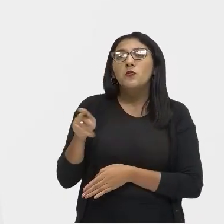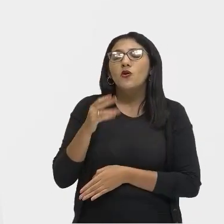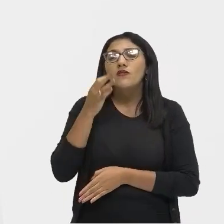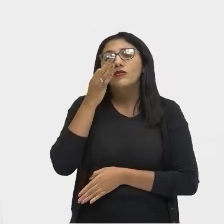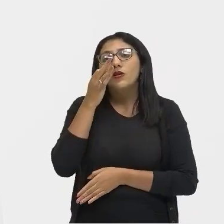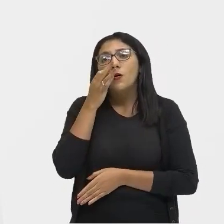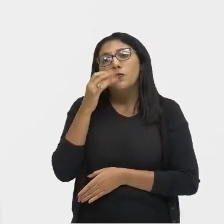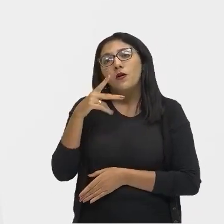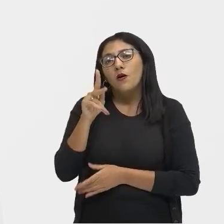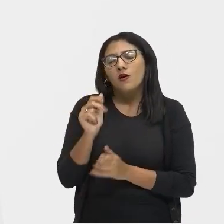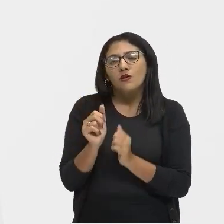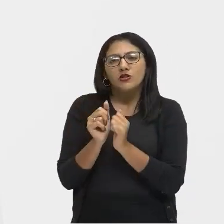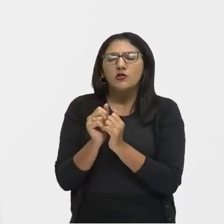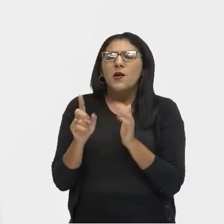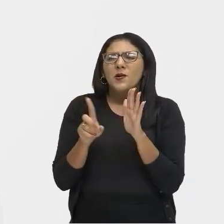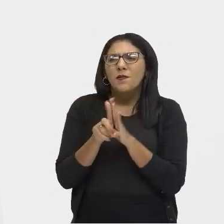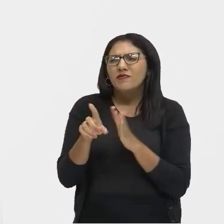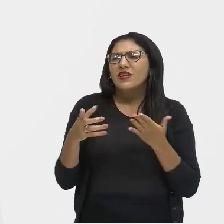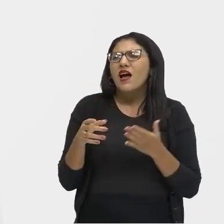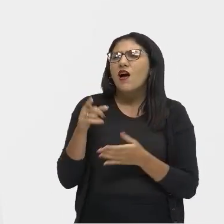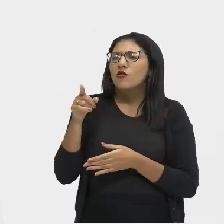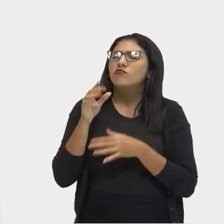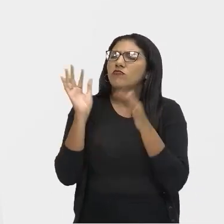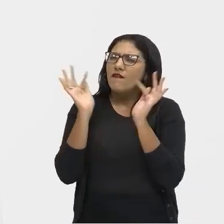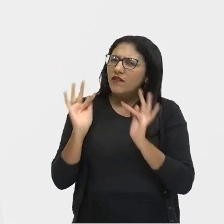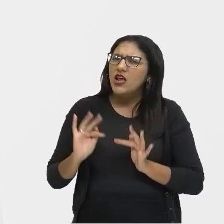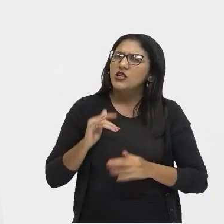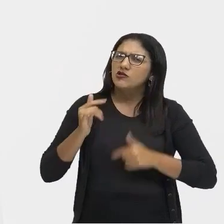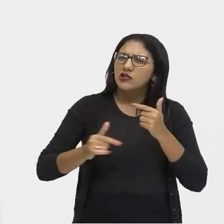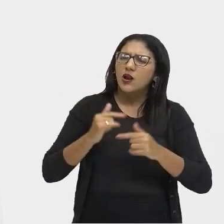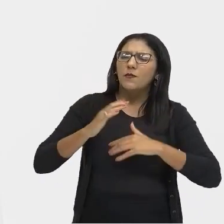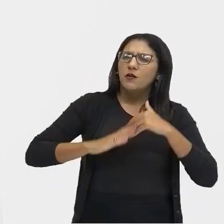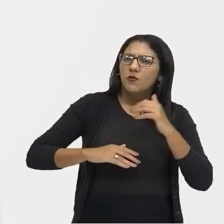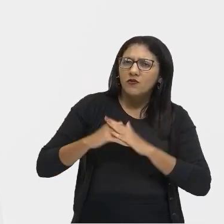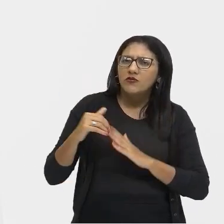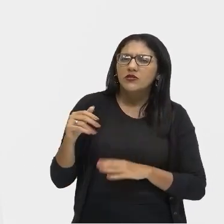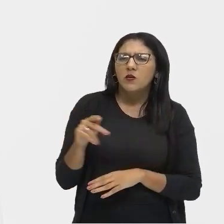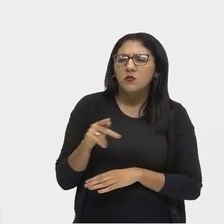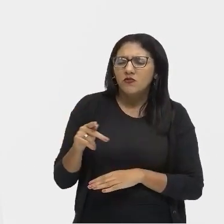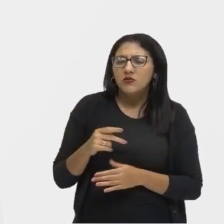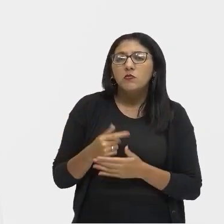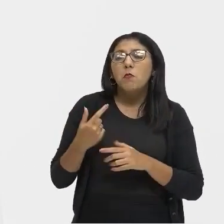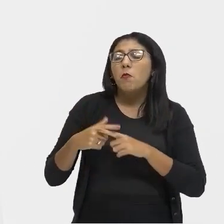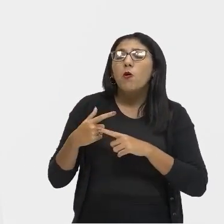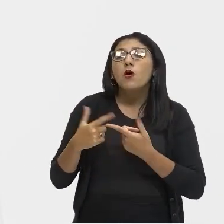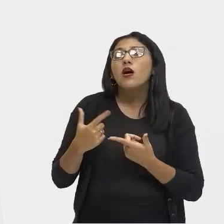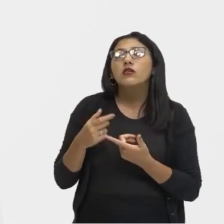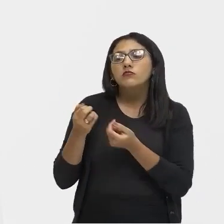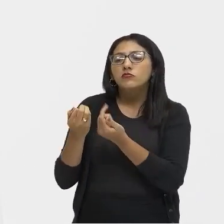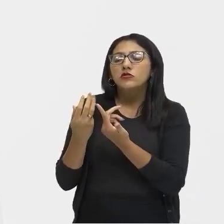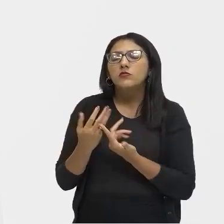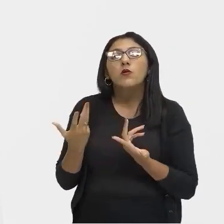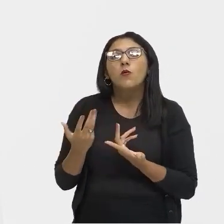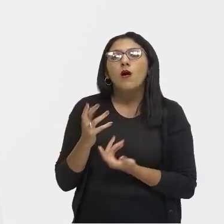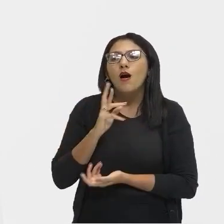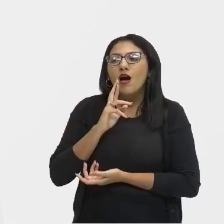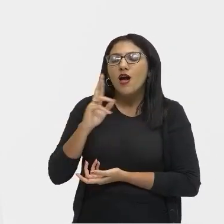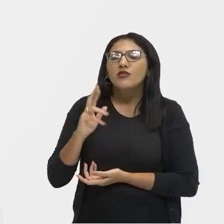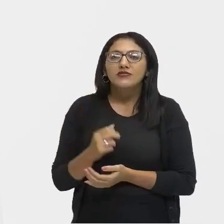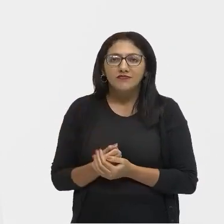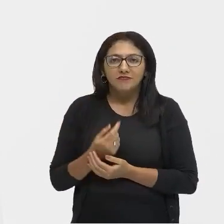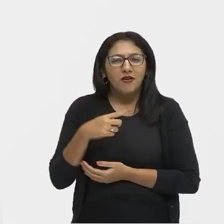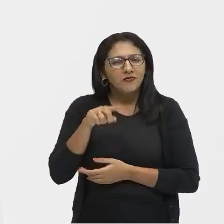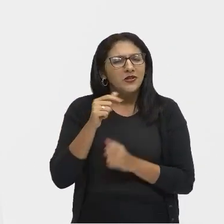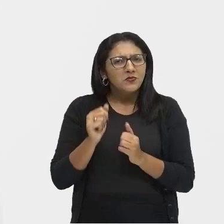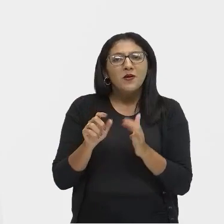professor presencial: professor, o senhor é feliz com a sua profissão? Por quê? Qual seria a resposta? Pergunte aí para o